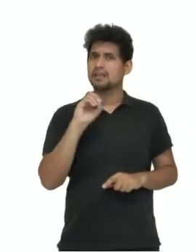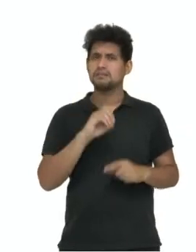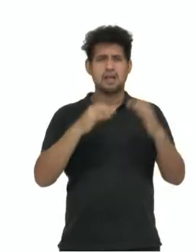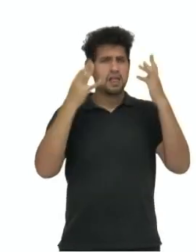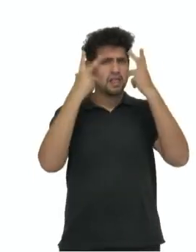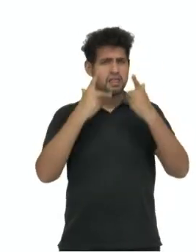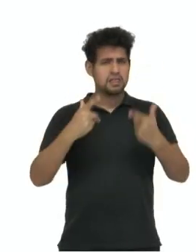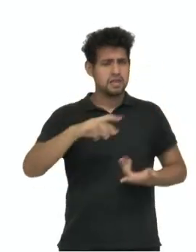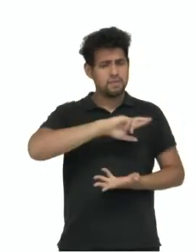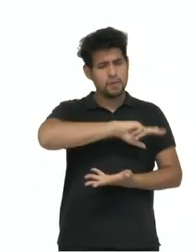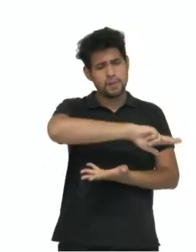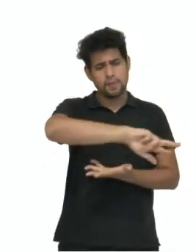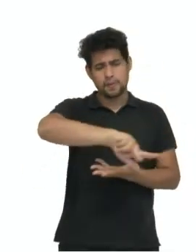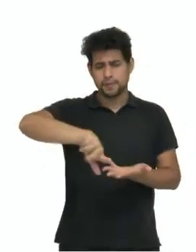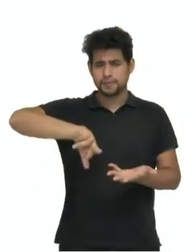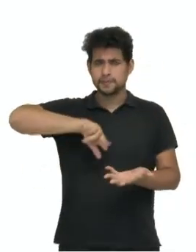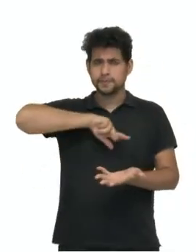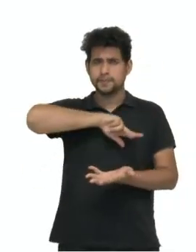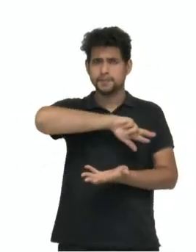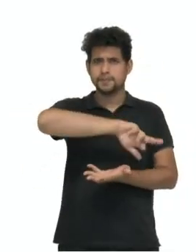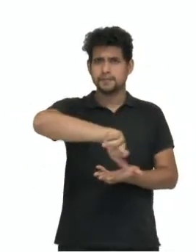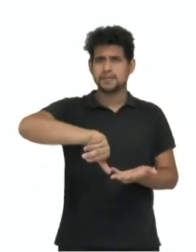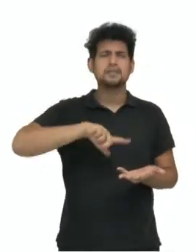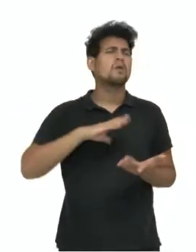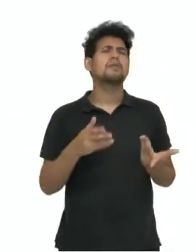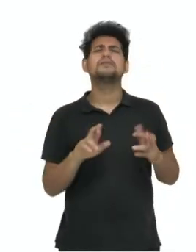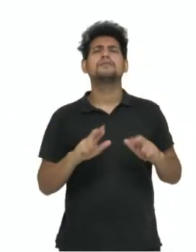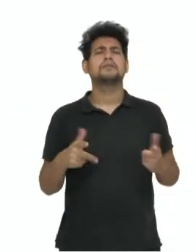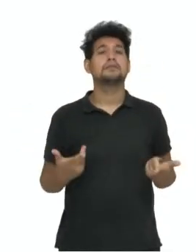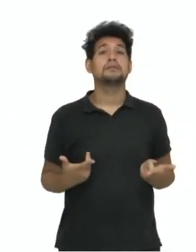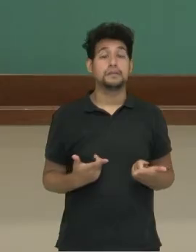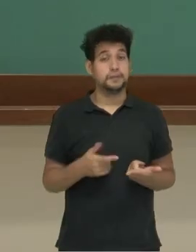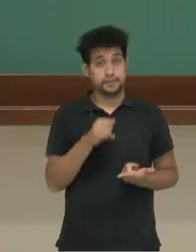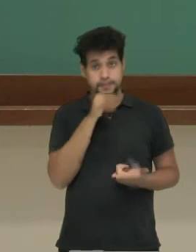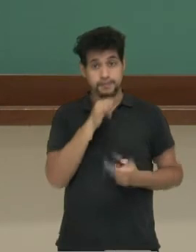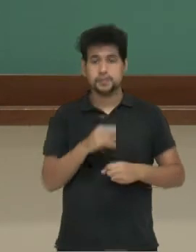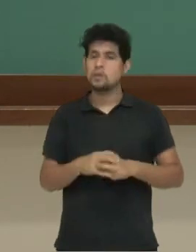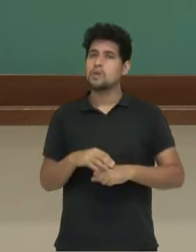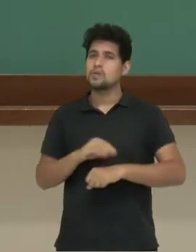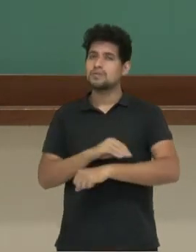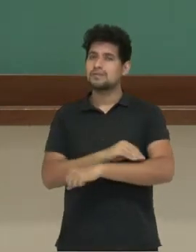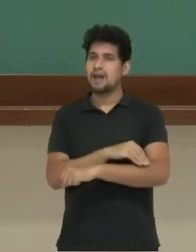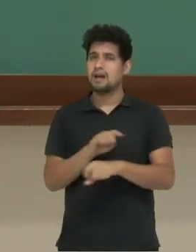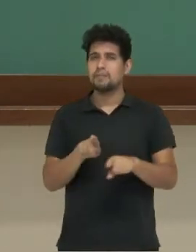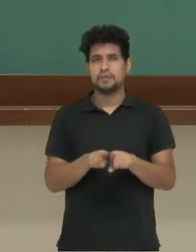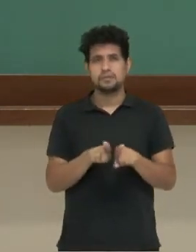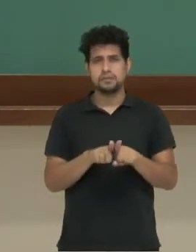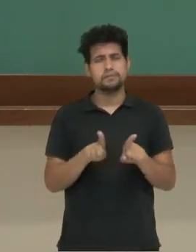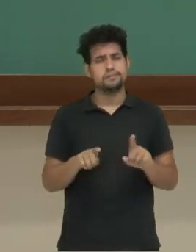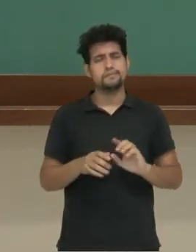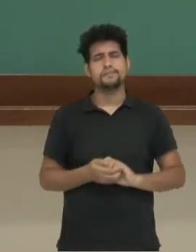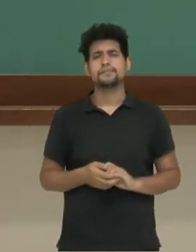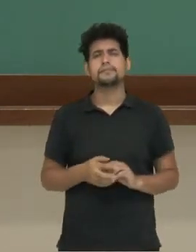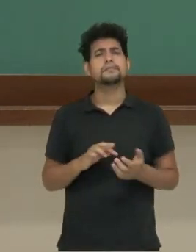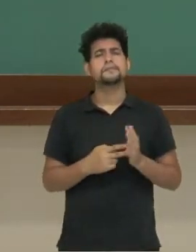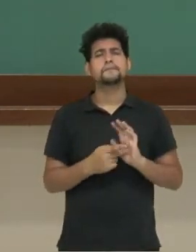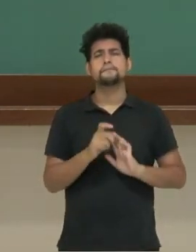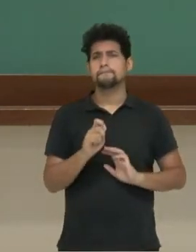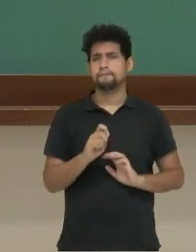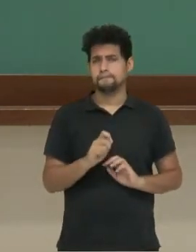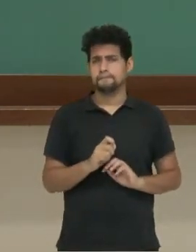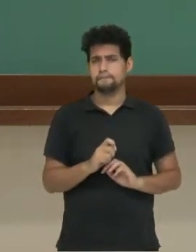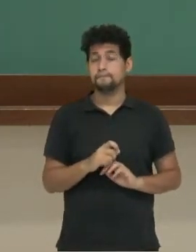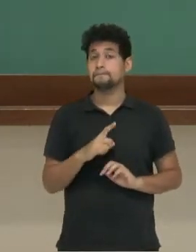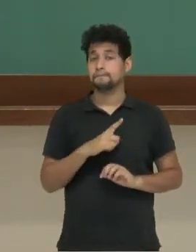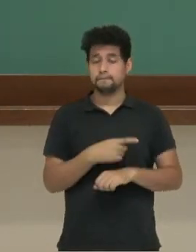515 espécies diferentes. Então, o que eles são diferente dos sapos, das rãs e das pererecas, né, da ordem Anura, é que justamente eles têm